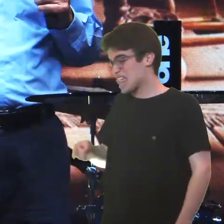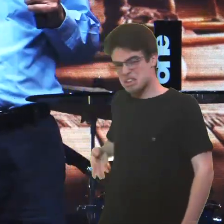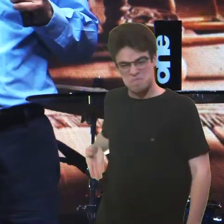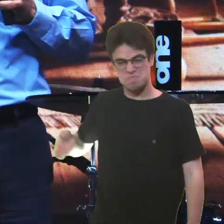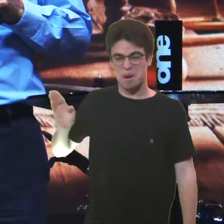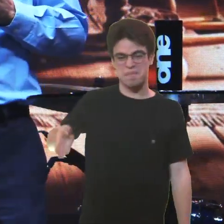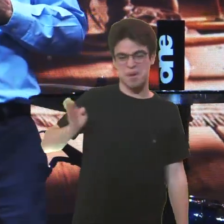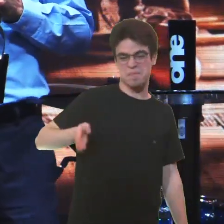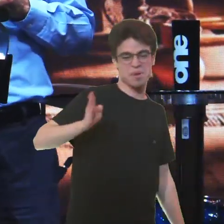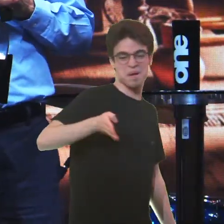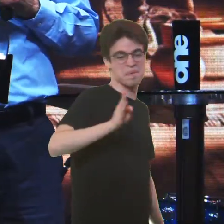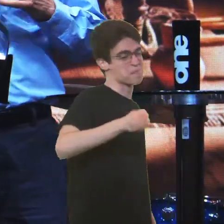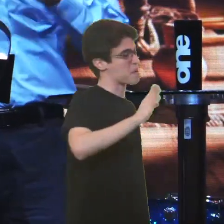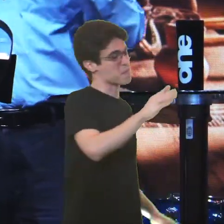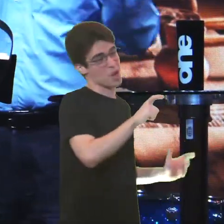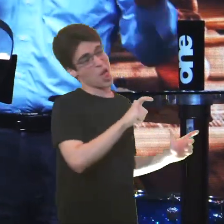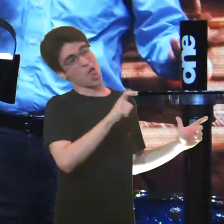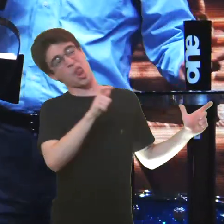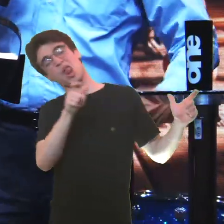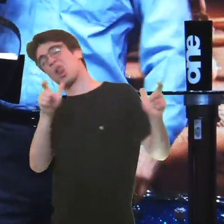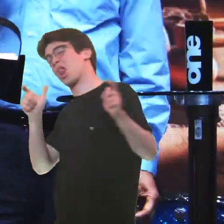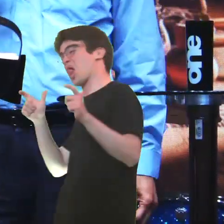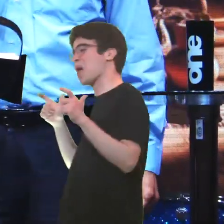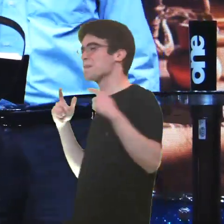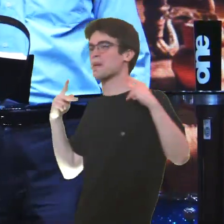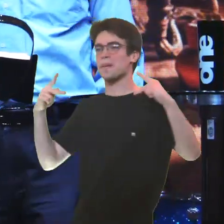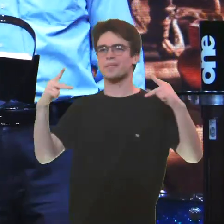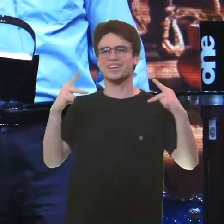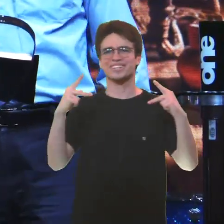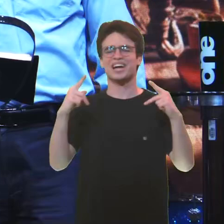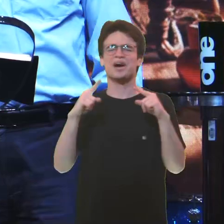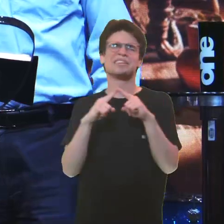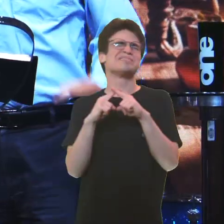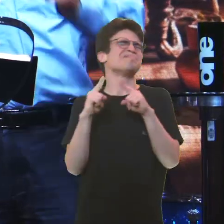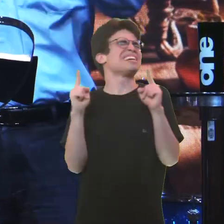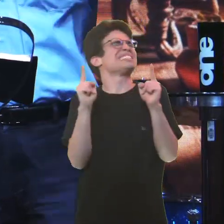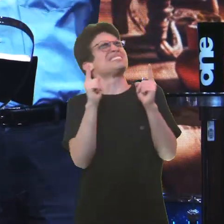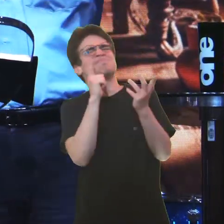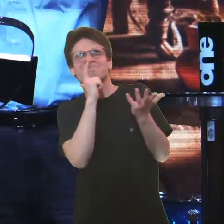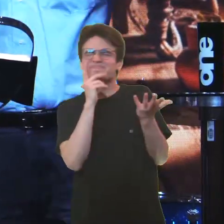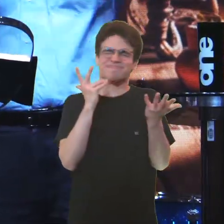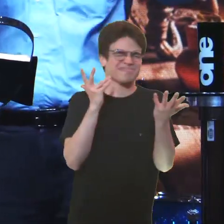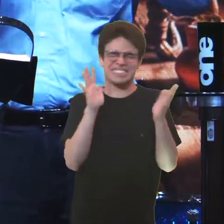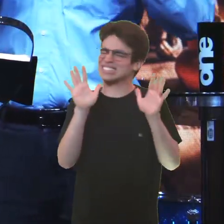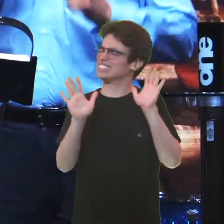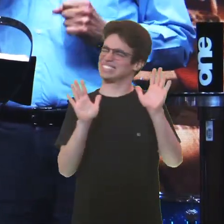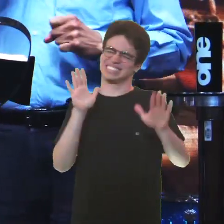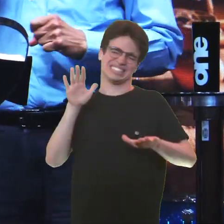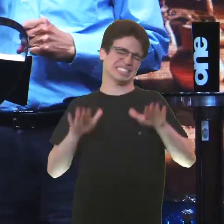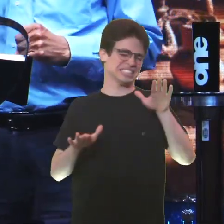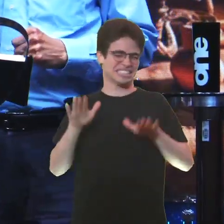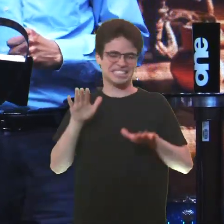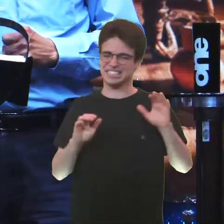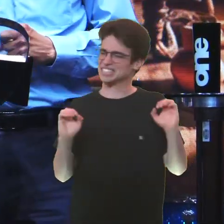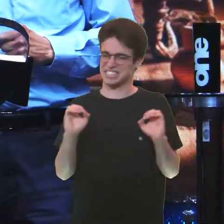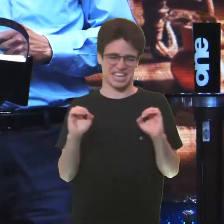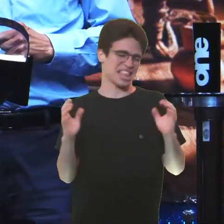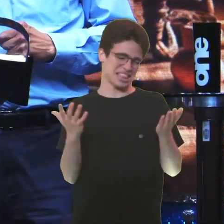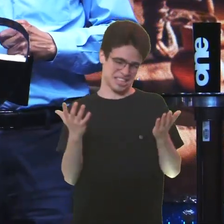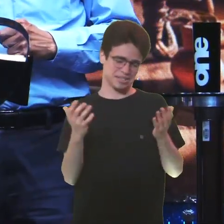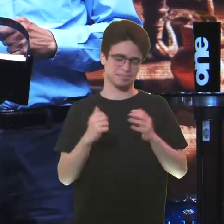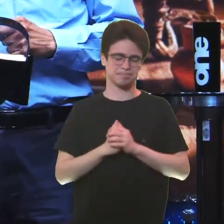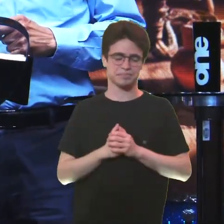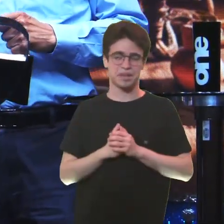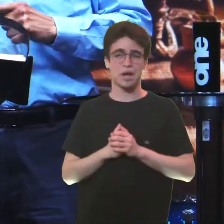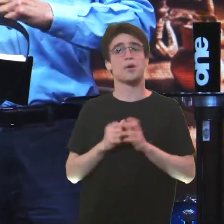que pregava em todo lugar. Y eso no es cierto. Mas isso não é certo. A partir de su segundo viaje A partir misionero, da sua segunda